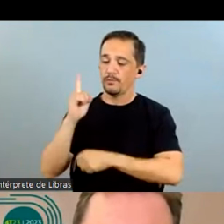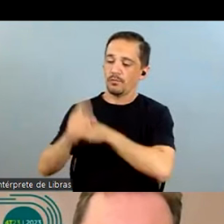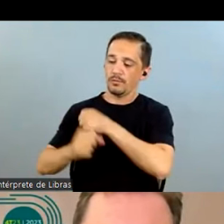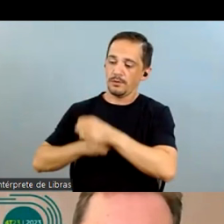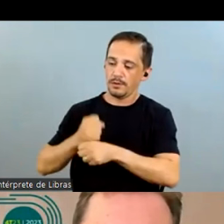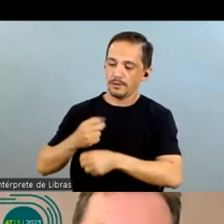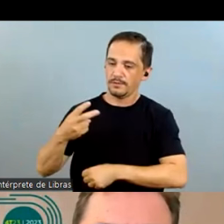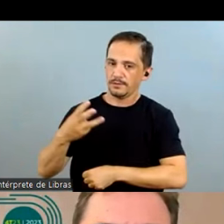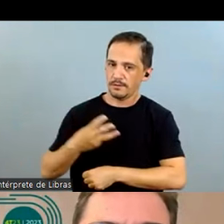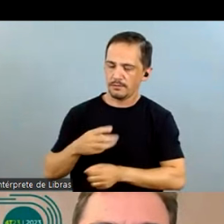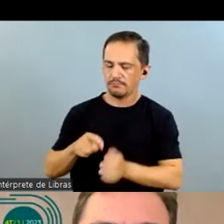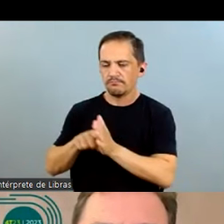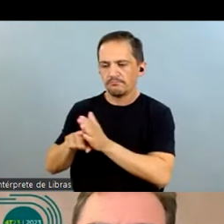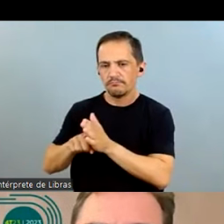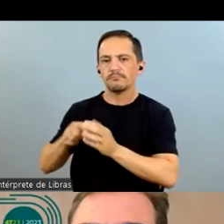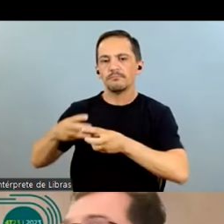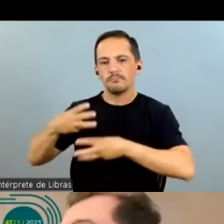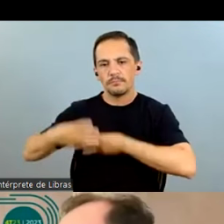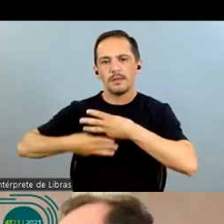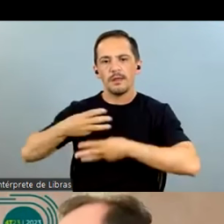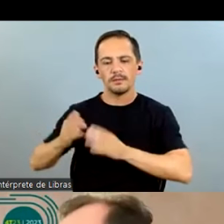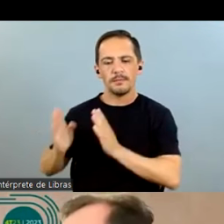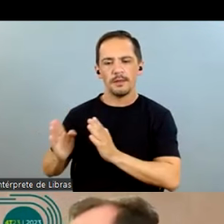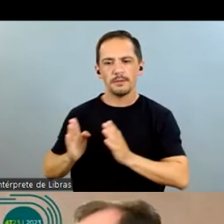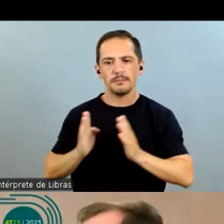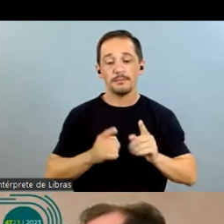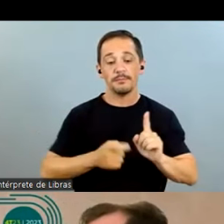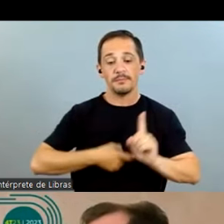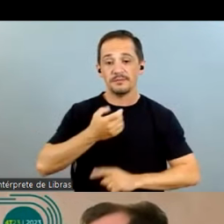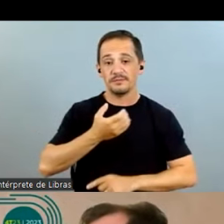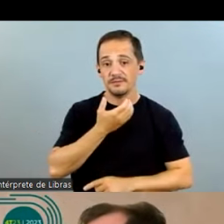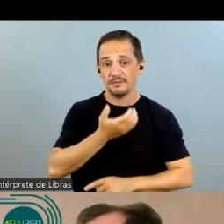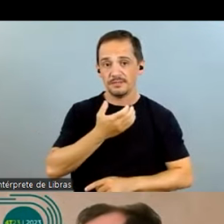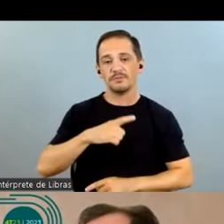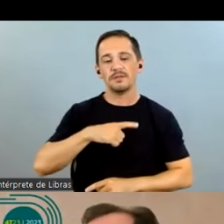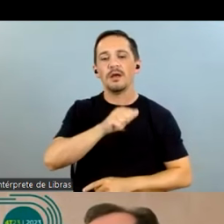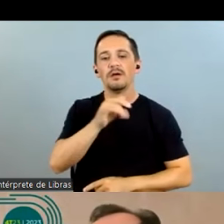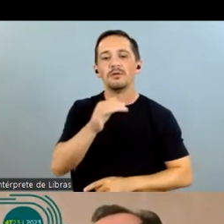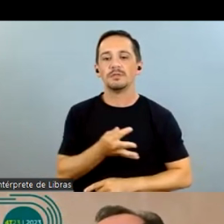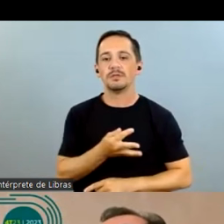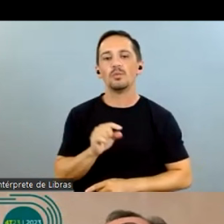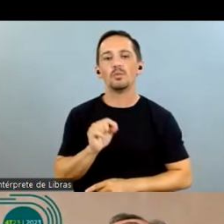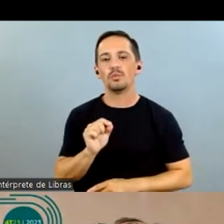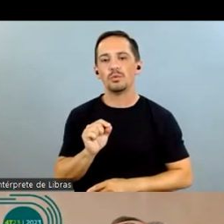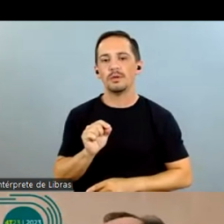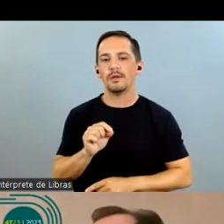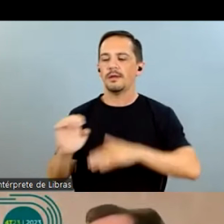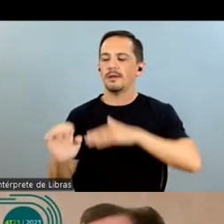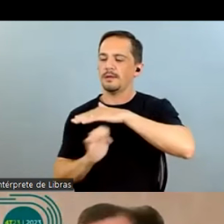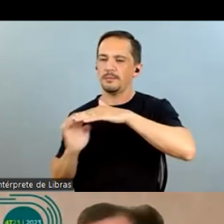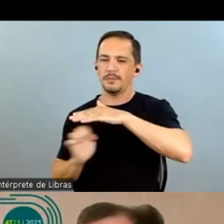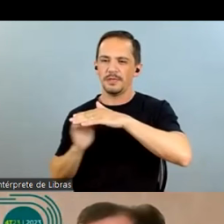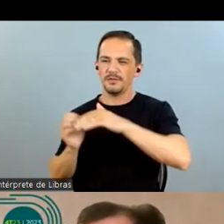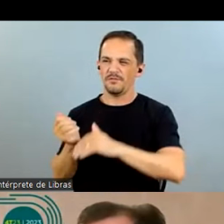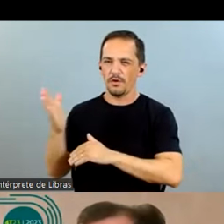avaliações trimestrais E aí em dezembro sempre há uma atualização com elaborada por uma empresa especializada externa à